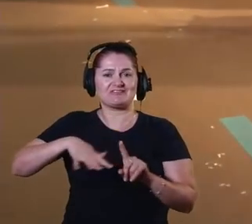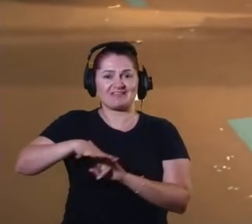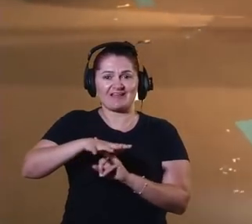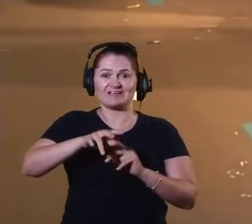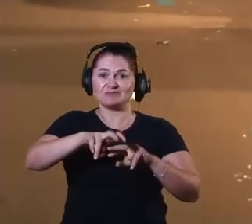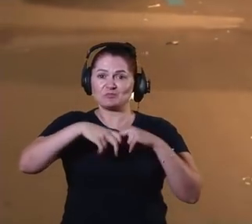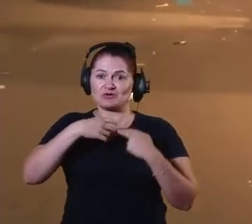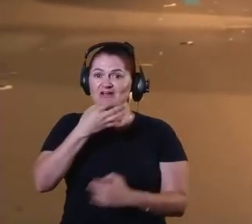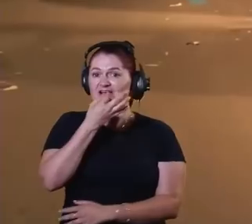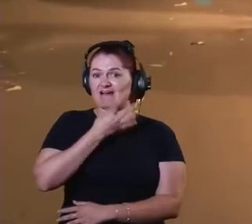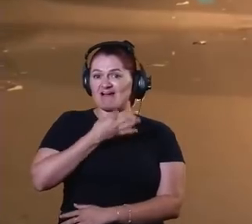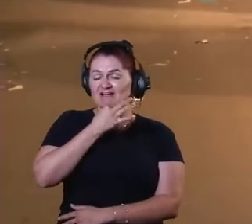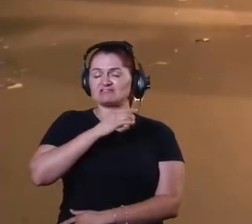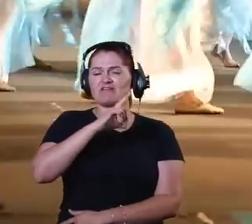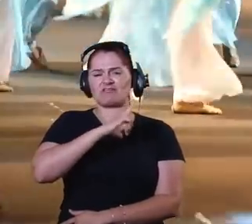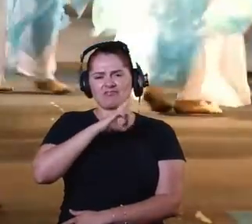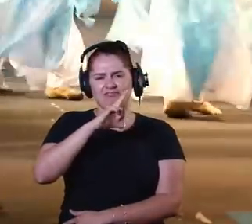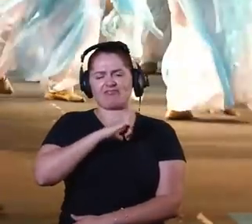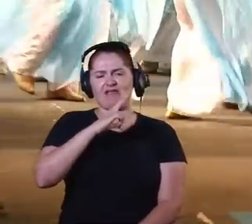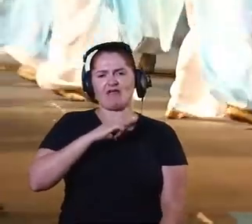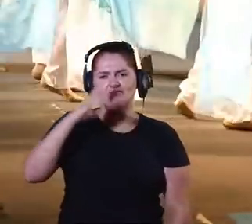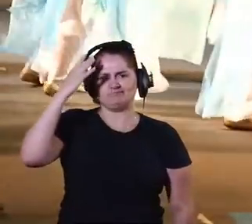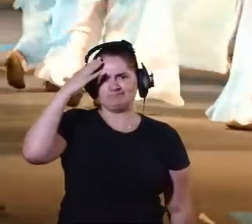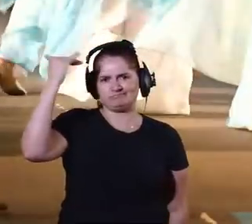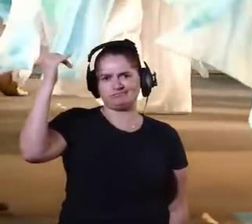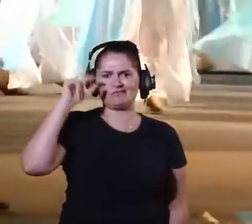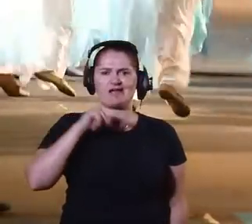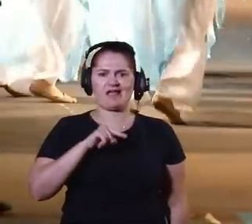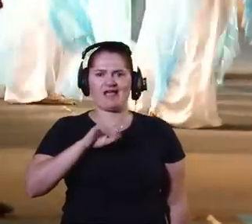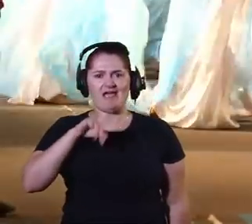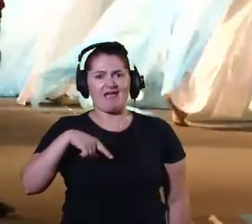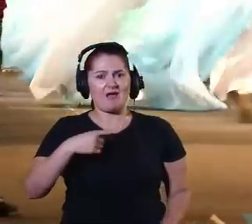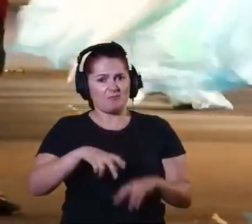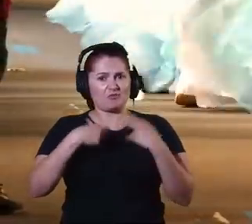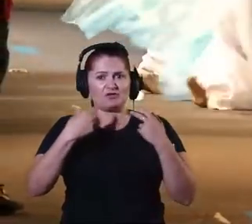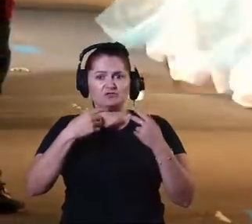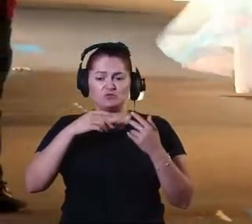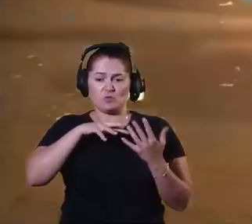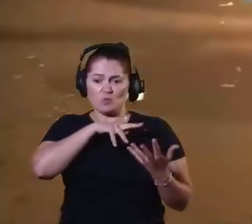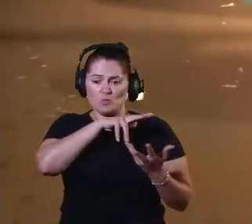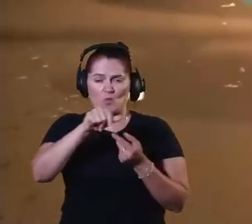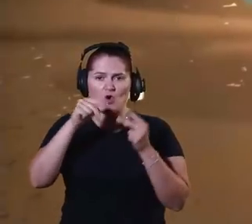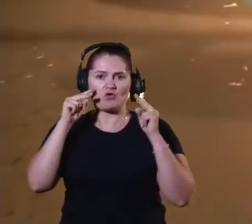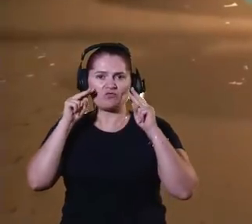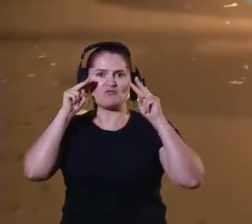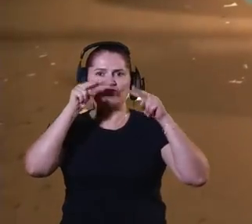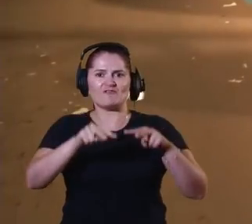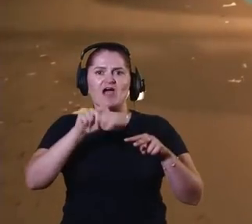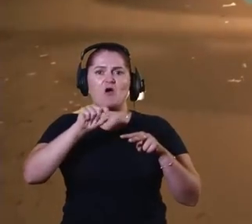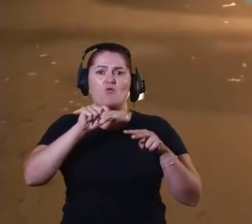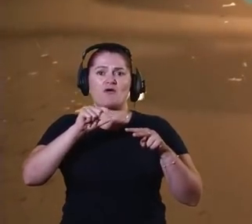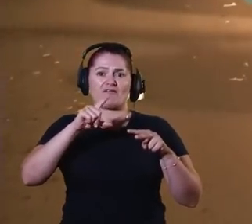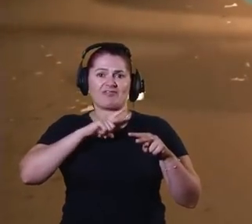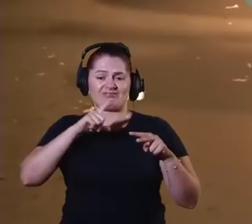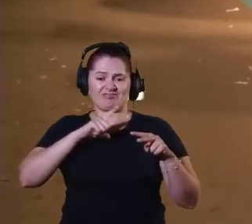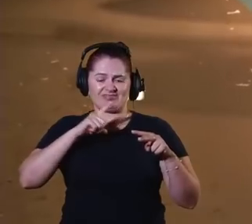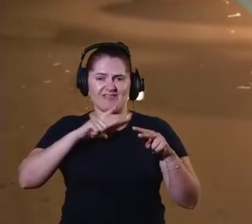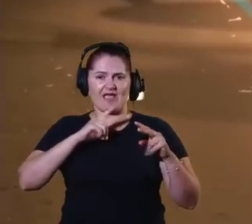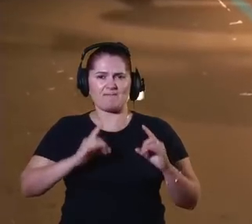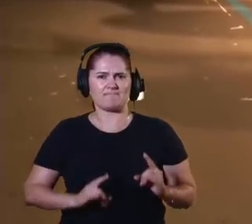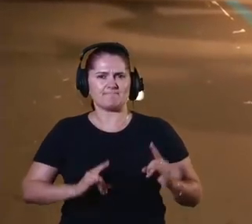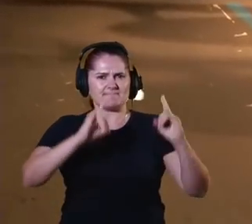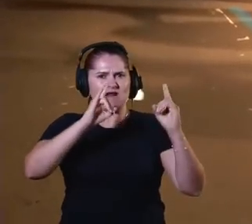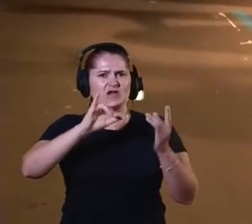tem que ser mostrado para o mundo, e já foi mostrado para o mundo, que no centro de Caxias tem uma casa de madeira em cima de um prédio, que ela representou todo